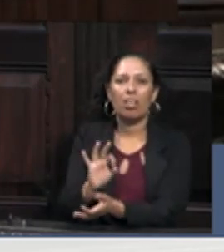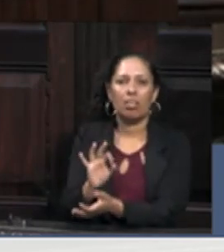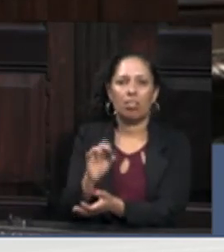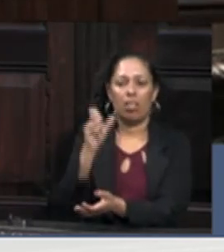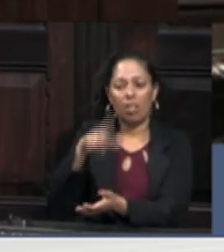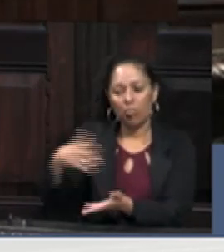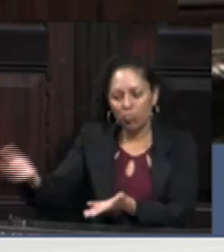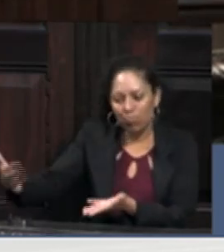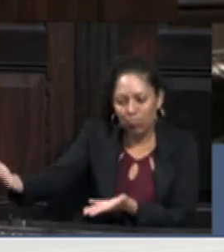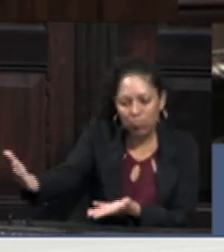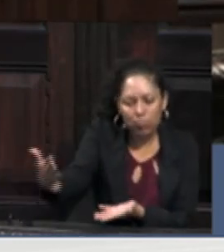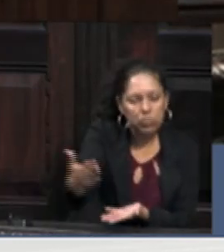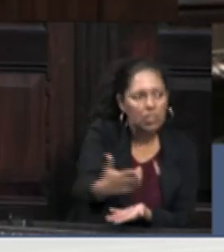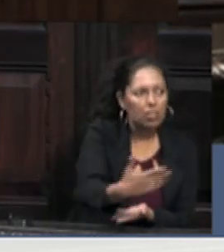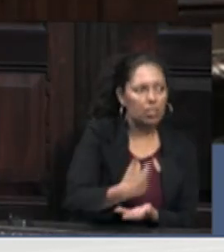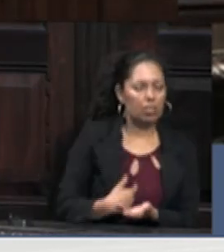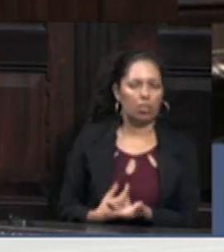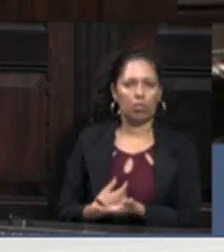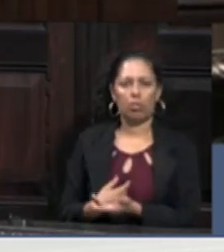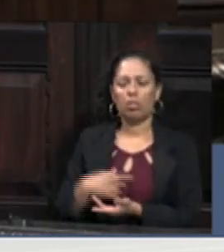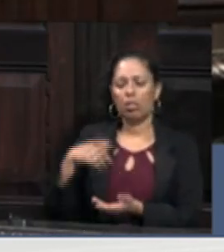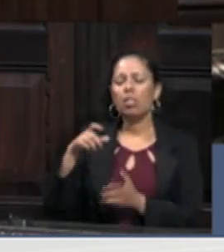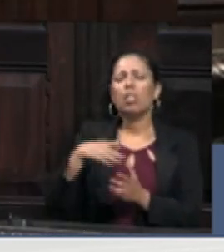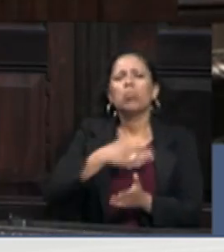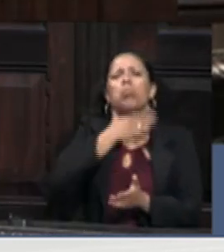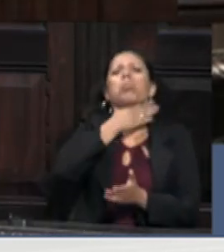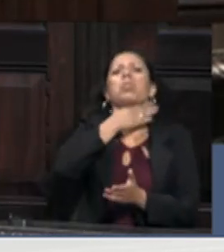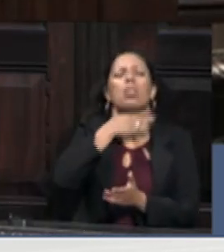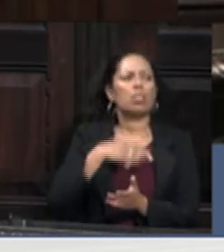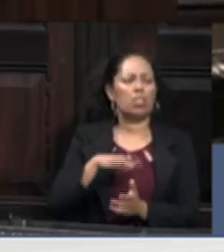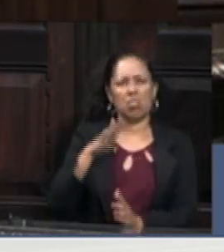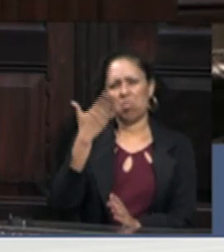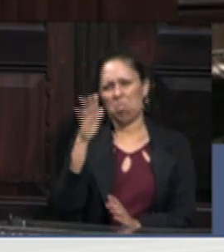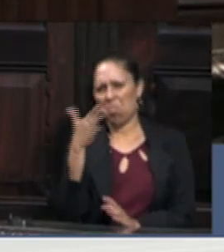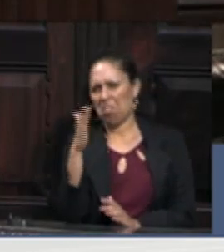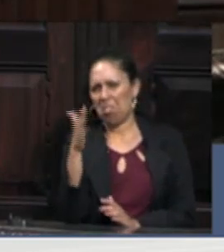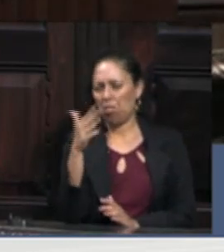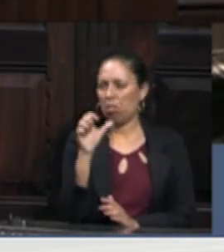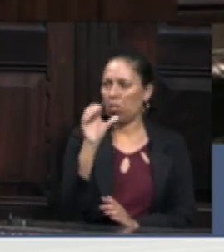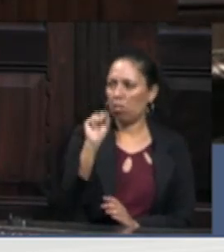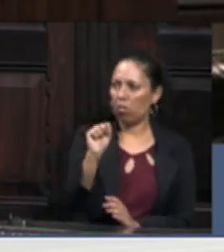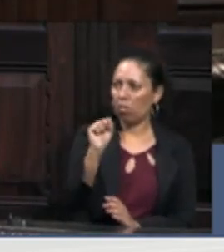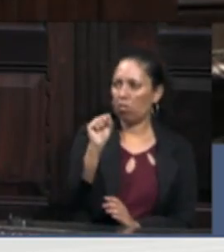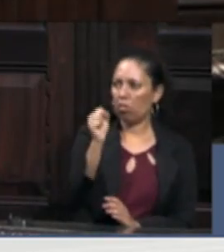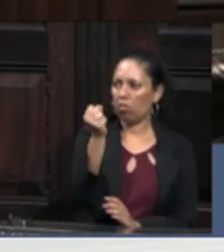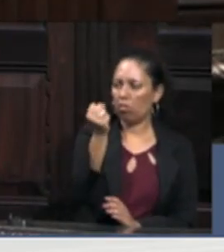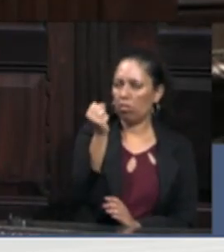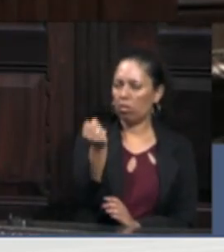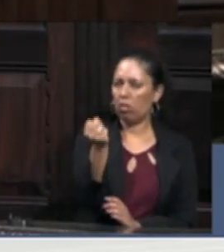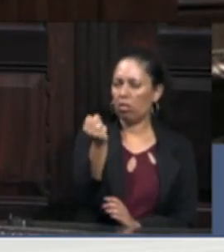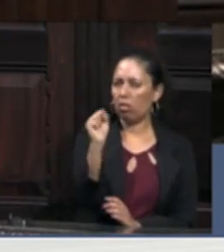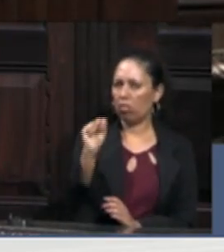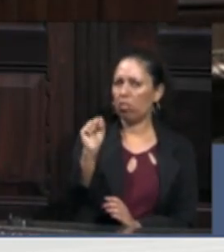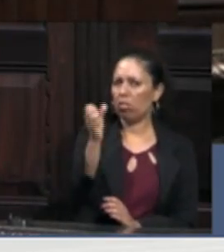receitas. E a dívida ativa? A dívida ativa está em torno de 86 bilhões de reais.